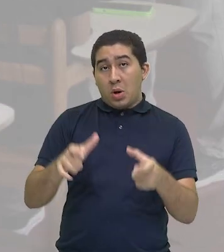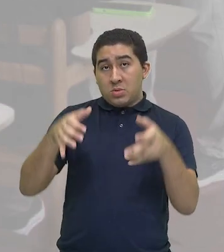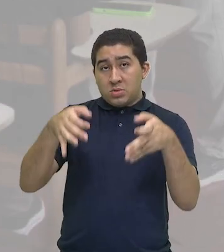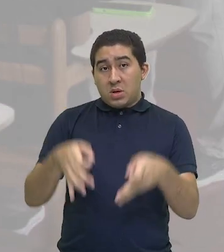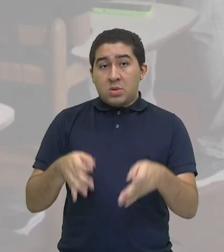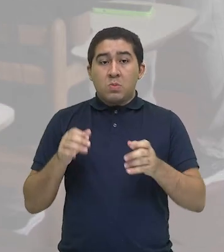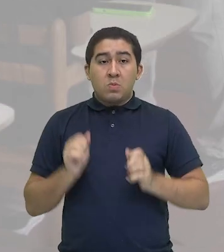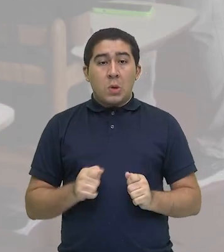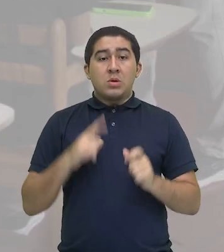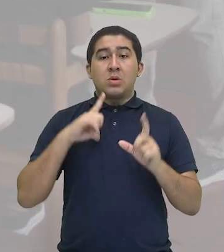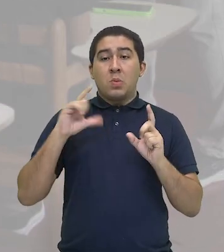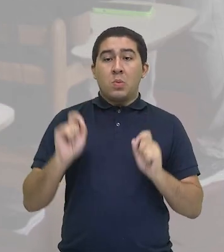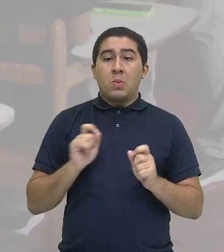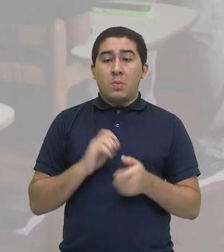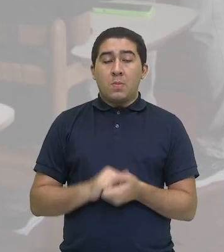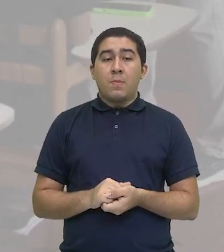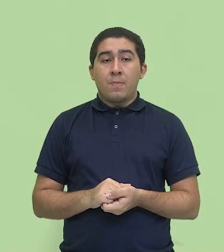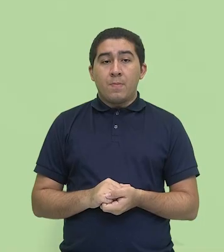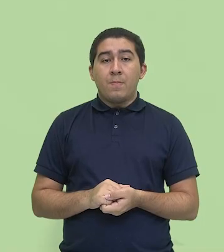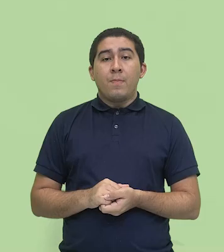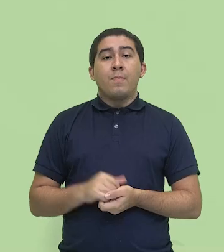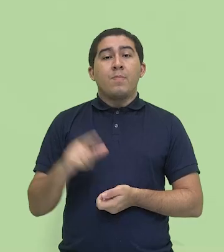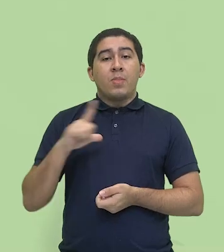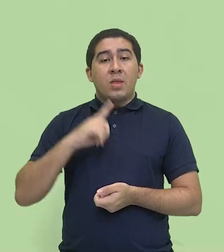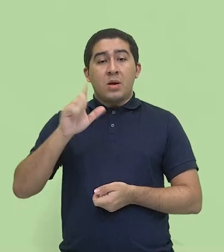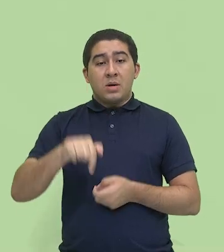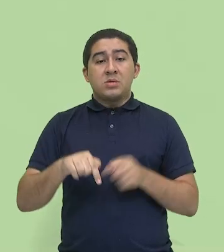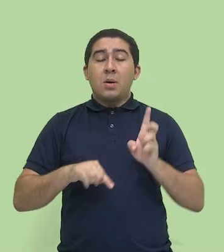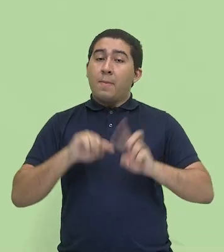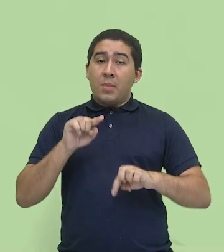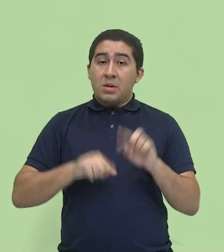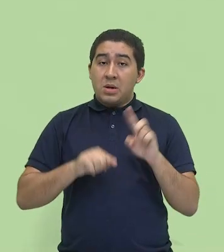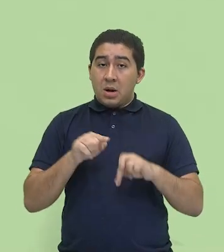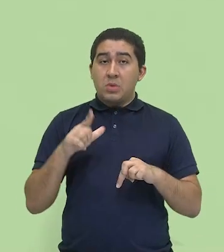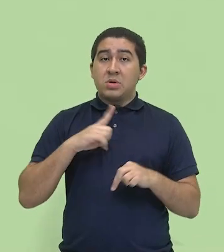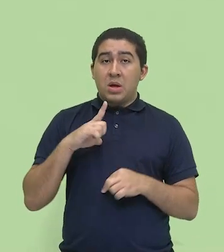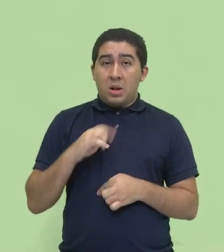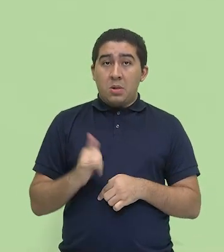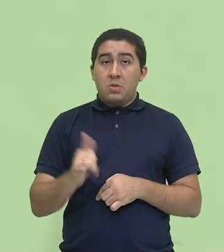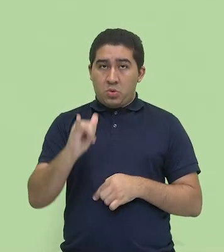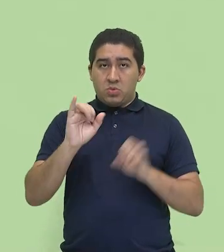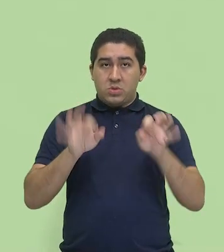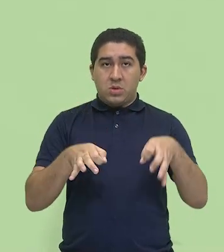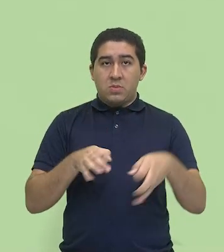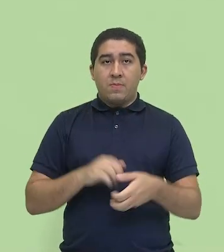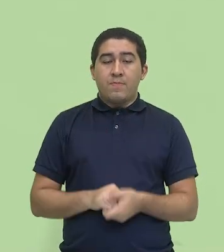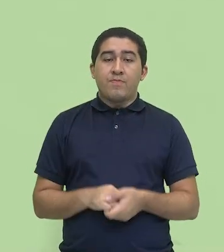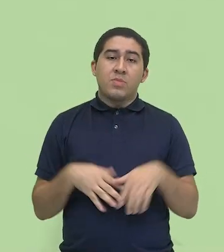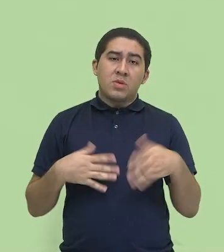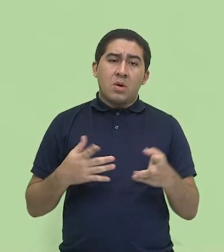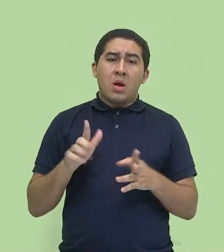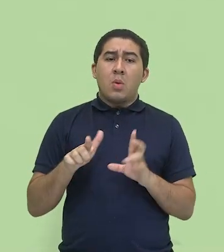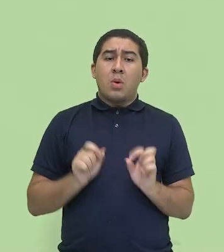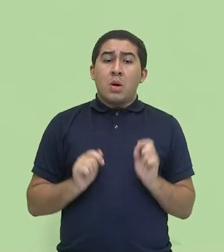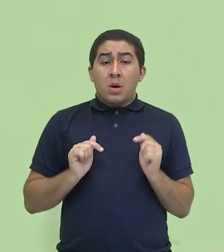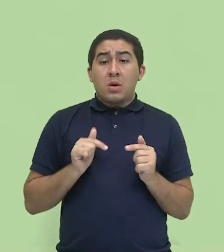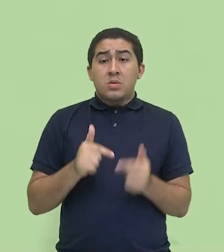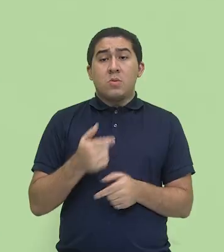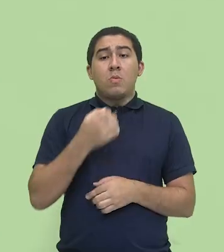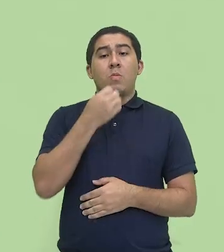que possa receber esses eletrônicos, tá certo? Então, são